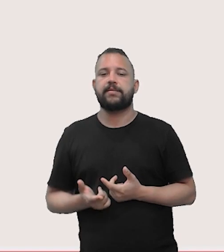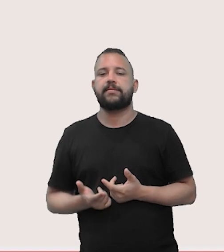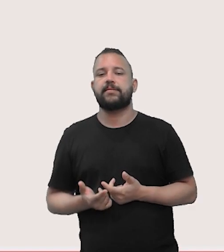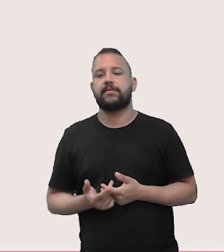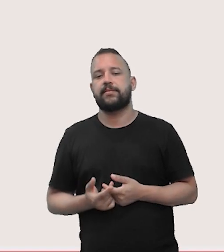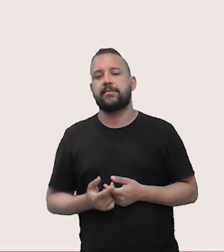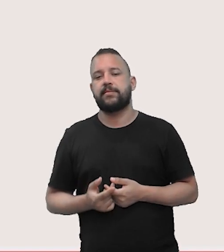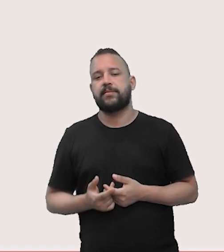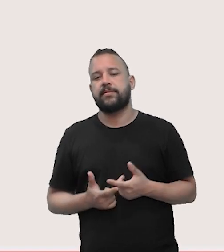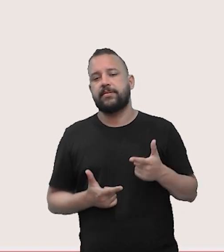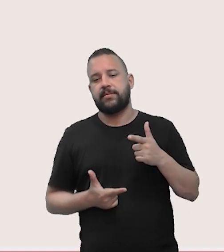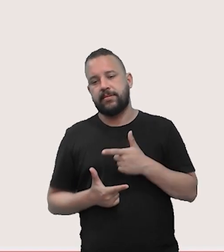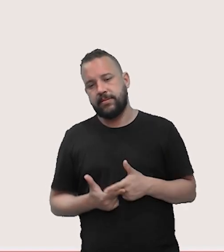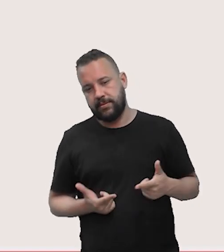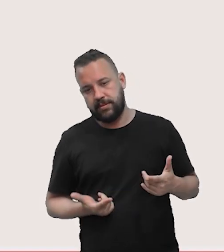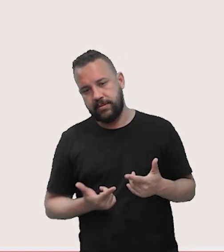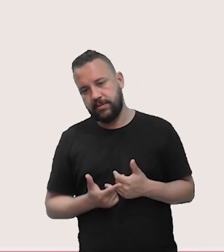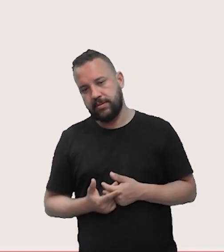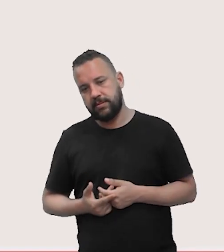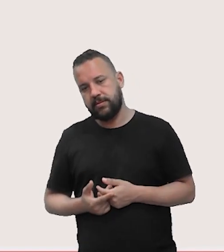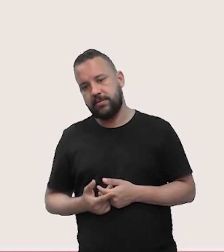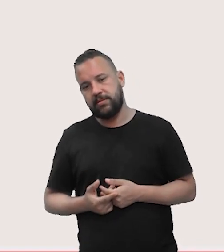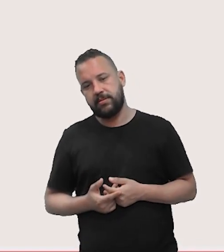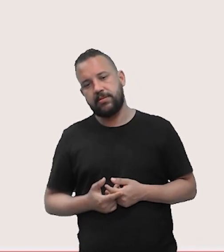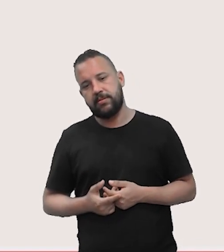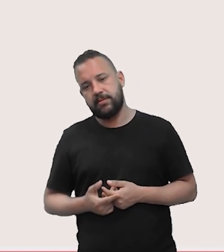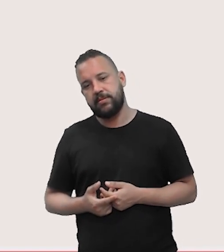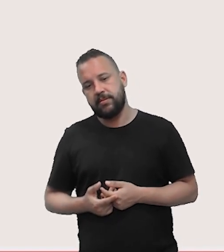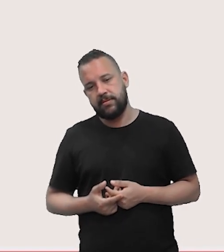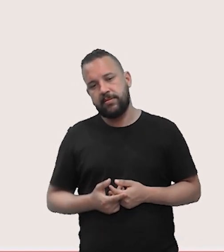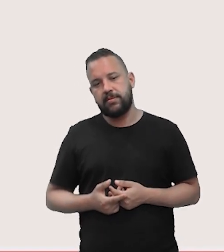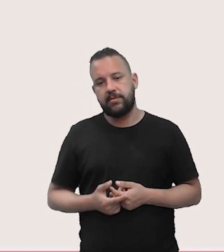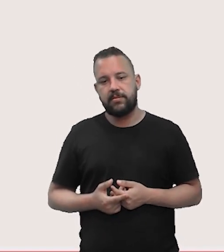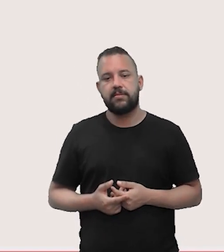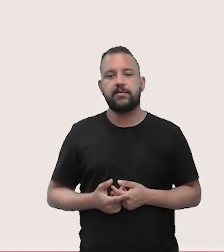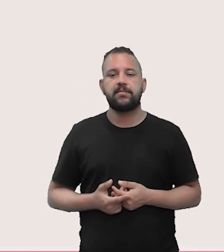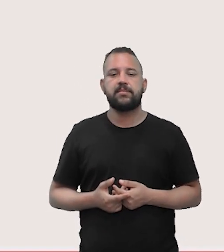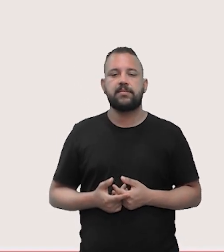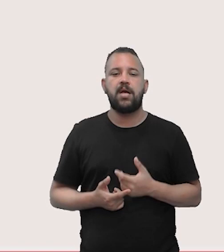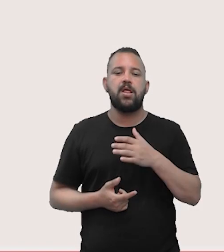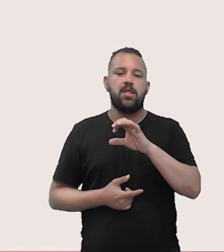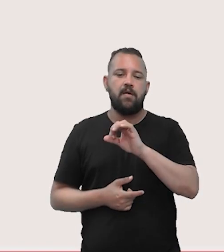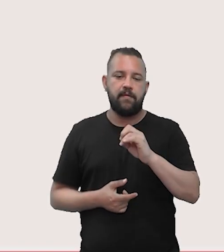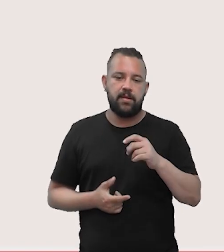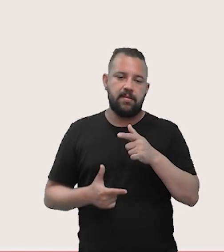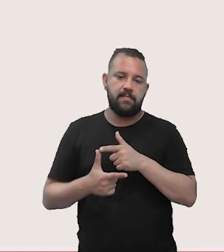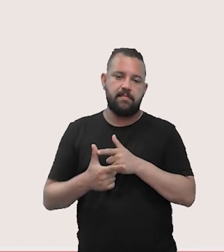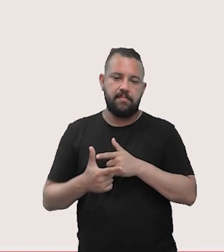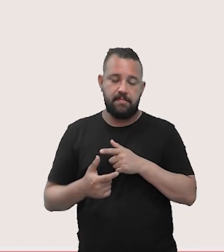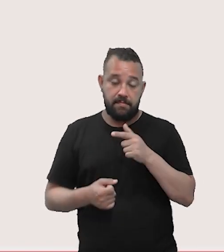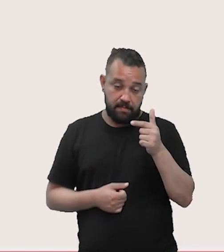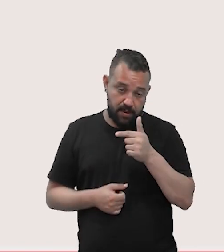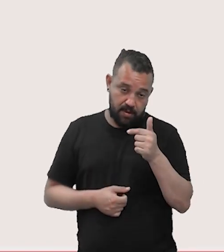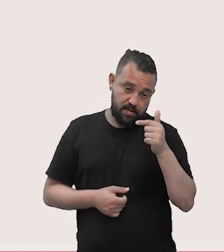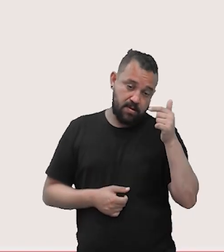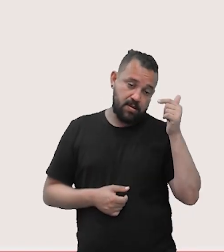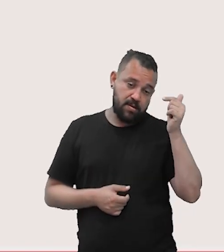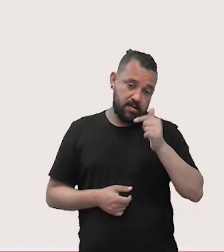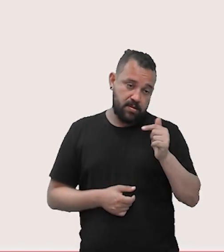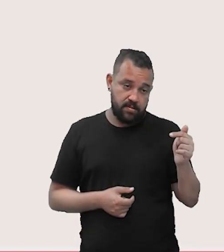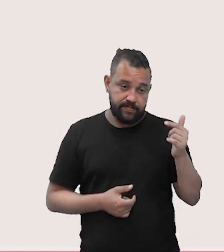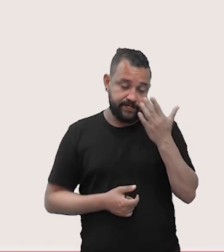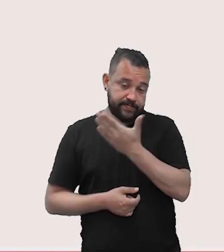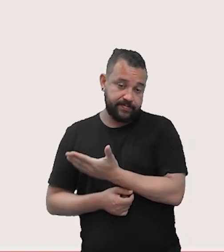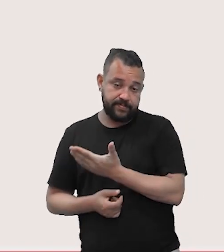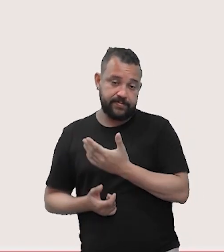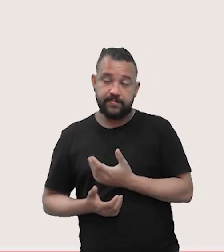igual a 90. Então esse nosso X vai ser 90 menos 77. E aí, meu povo, eu tenho